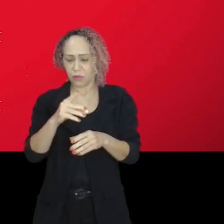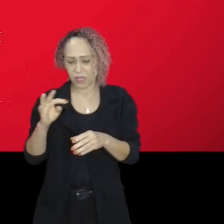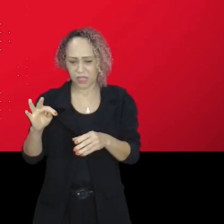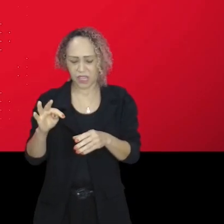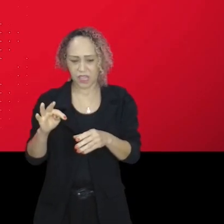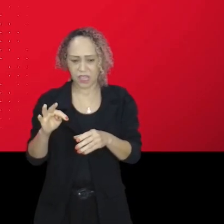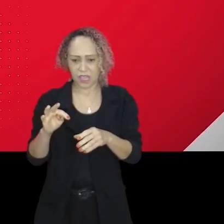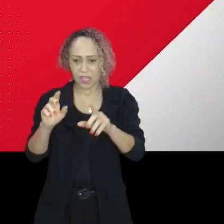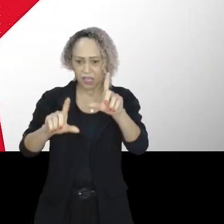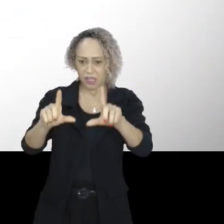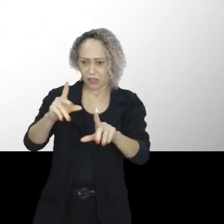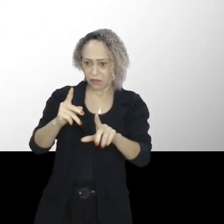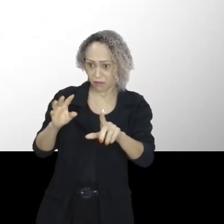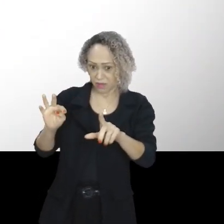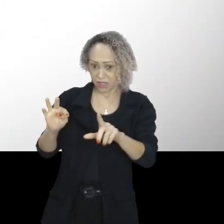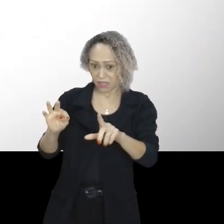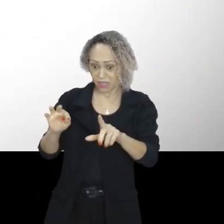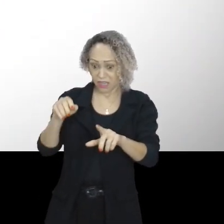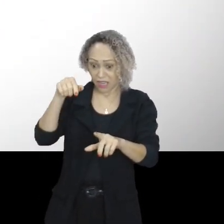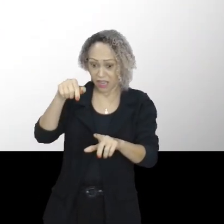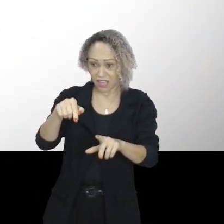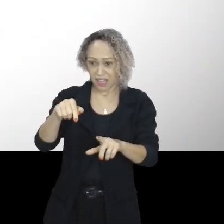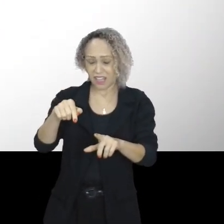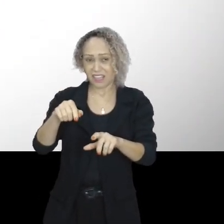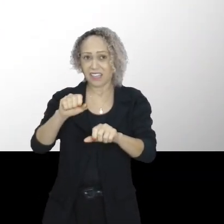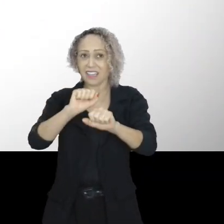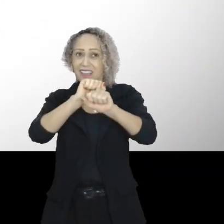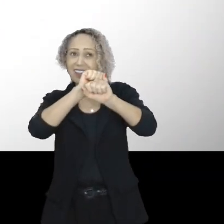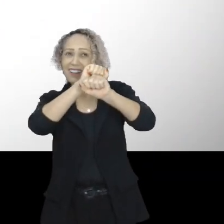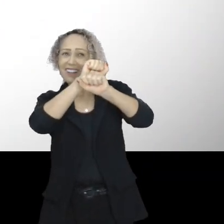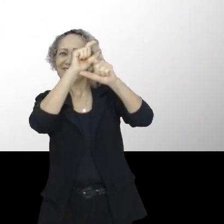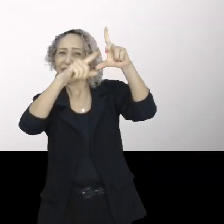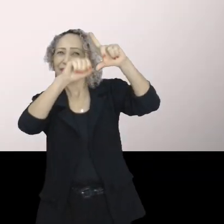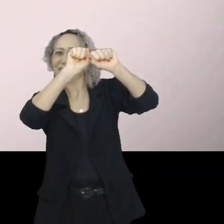TV PT. Aqui brilha uma estrela.